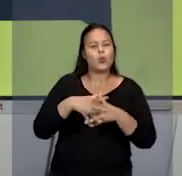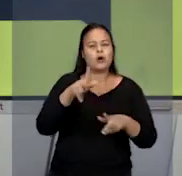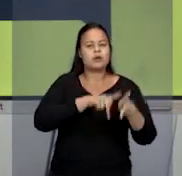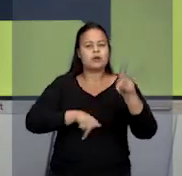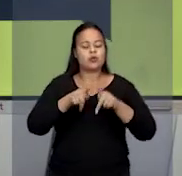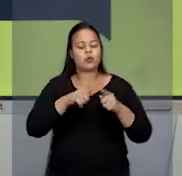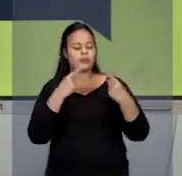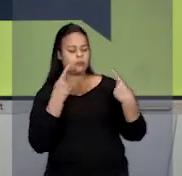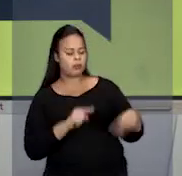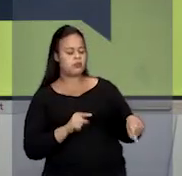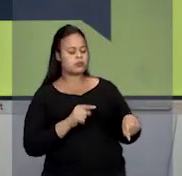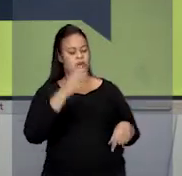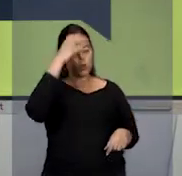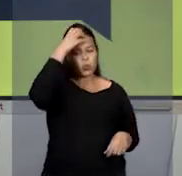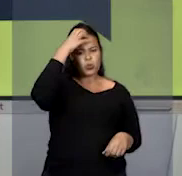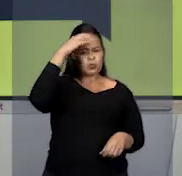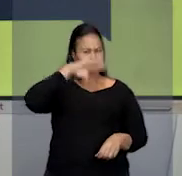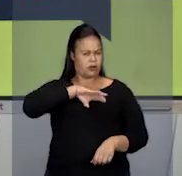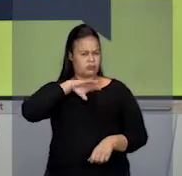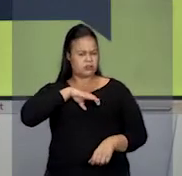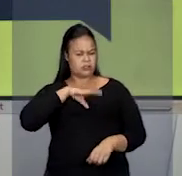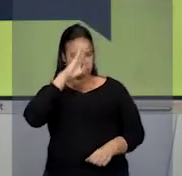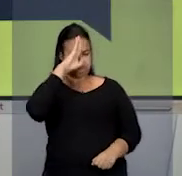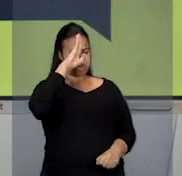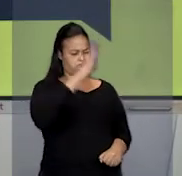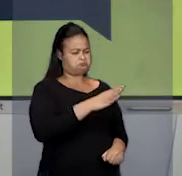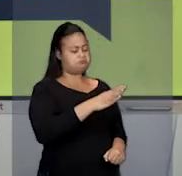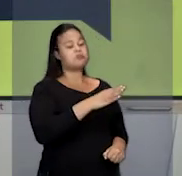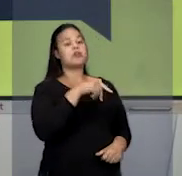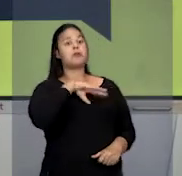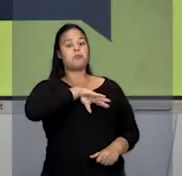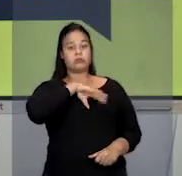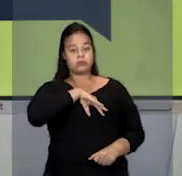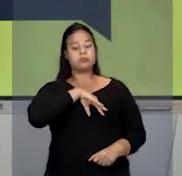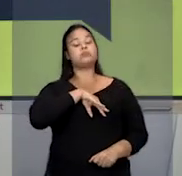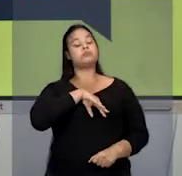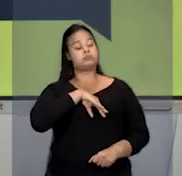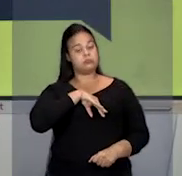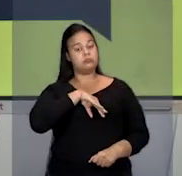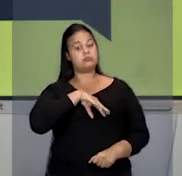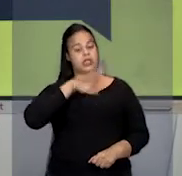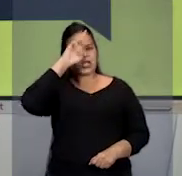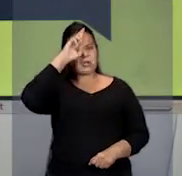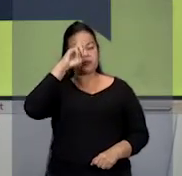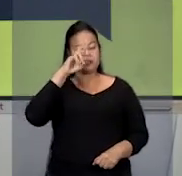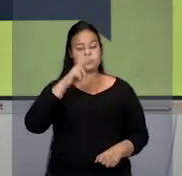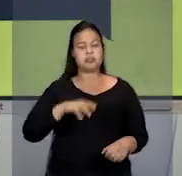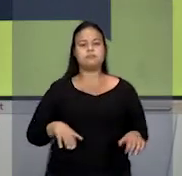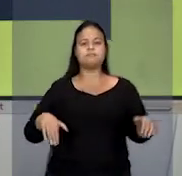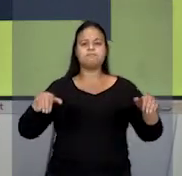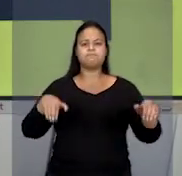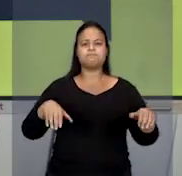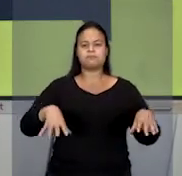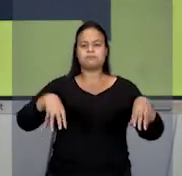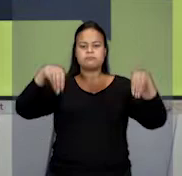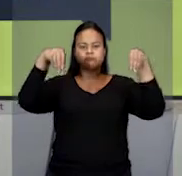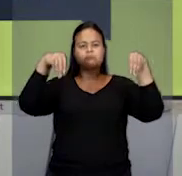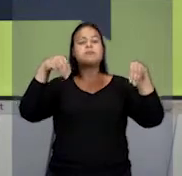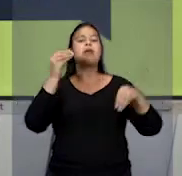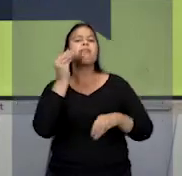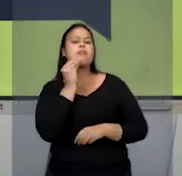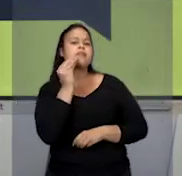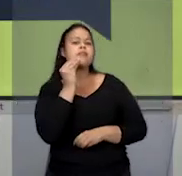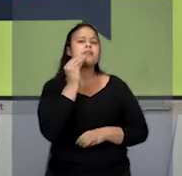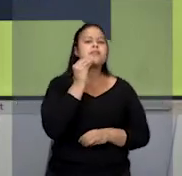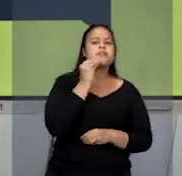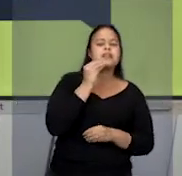contra a coroa portuguesa, né? Os soldados portugueses, né? Representantes do Império, fazendo essa tentativa